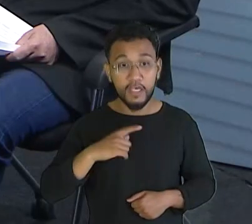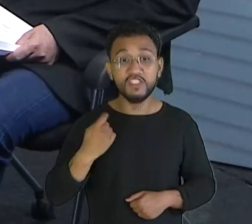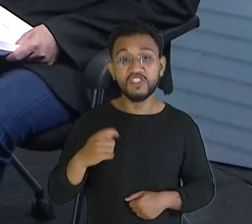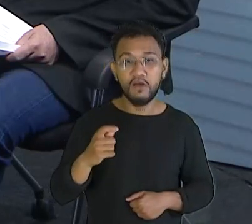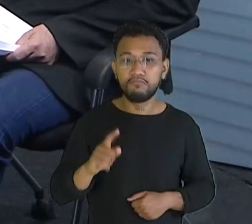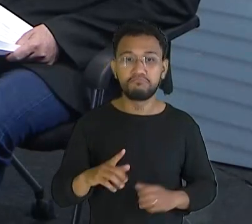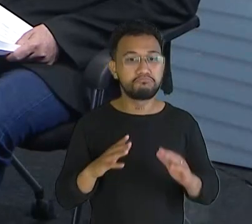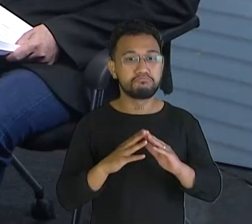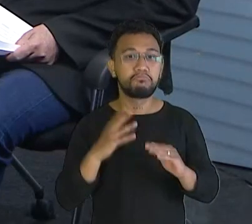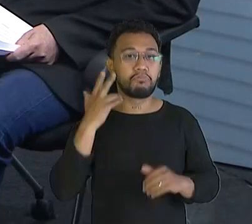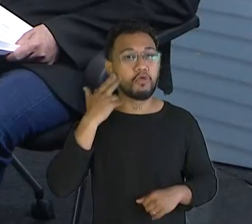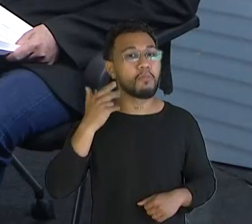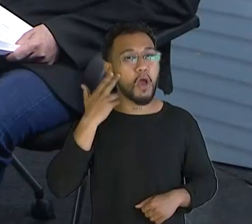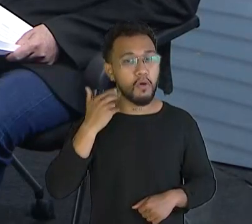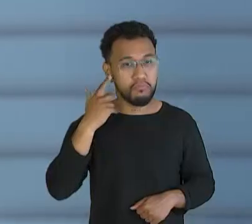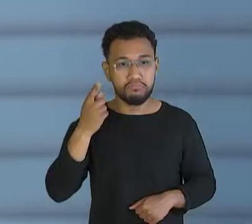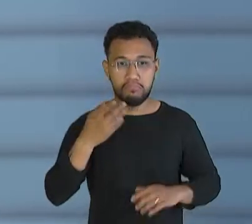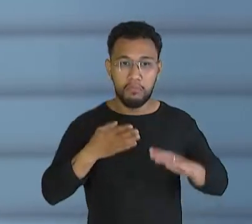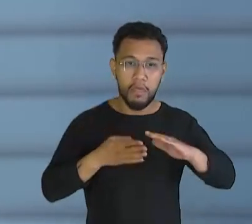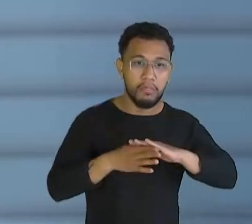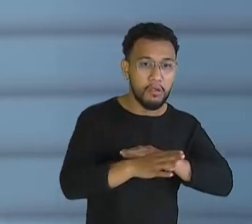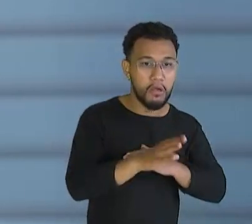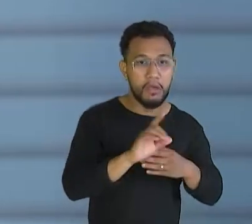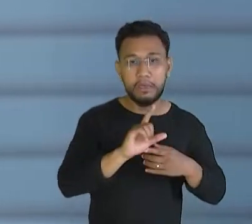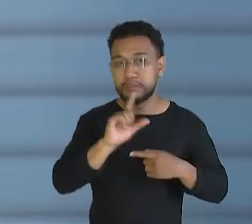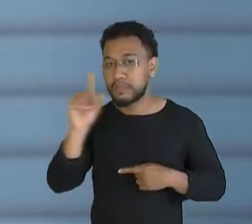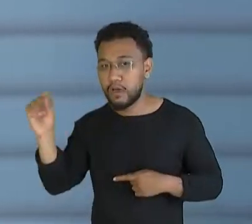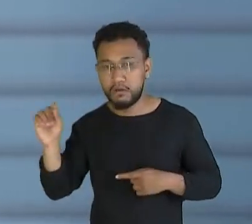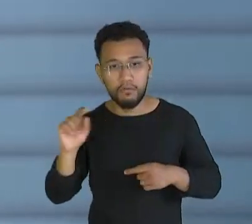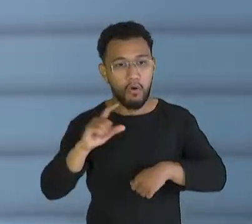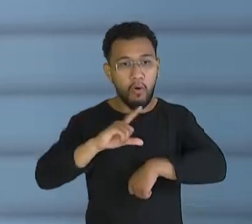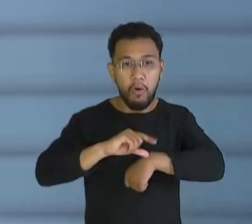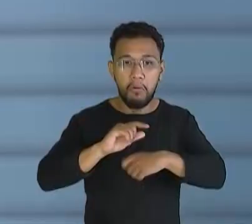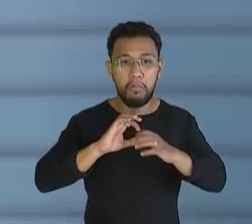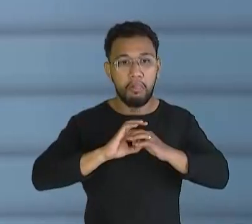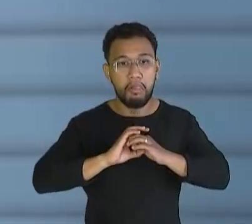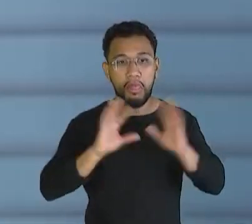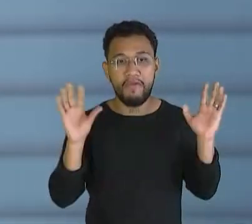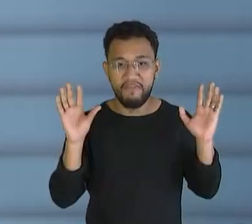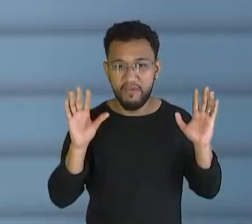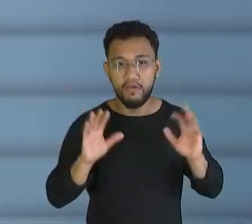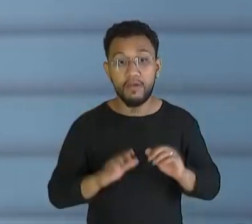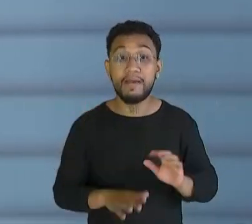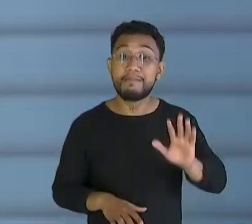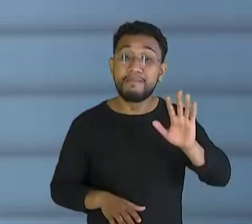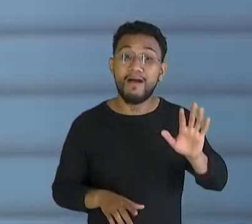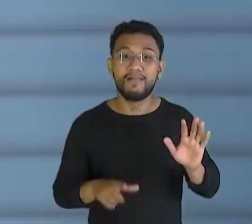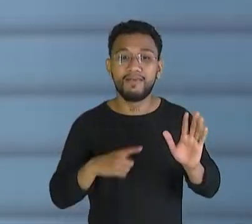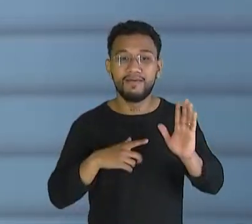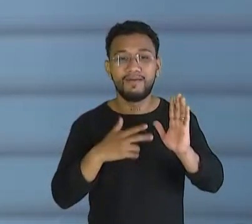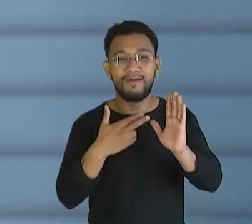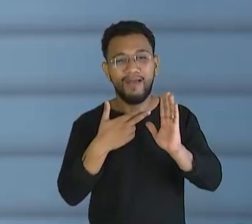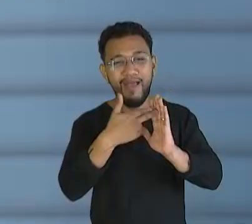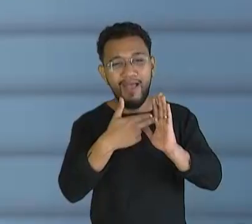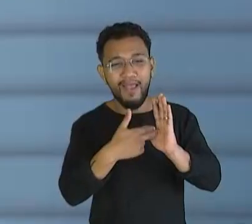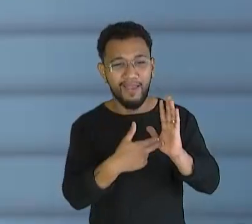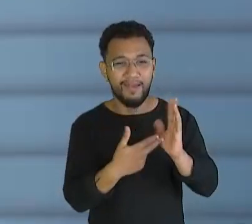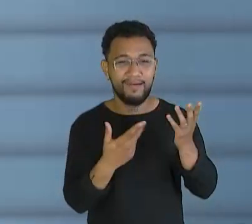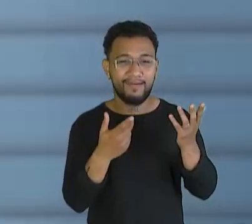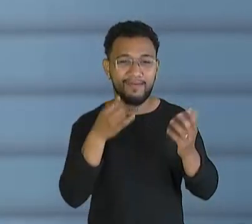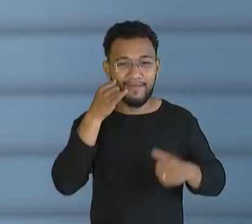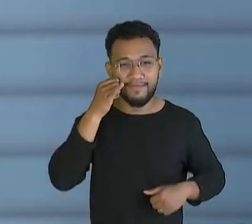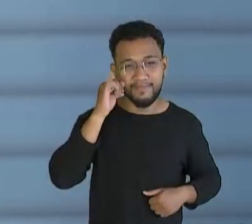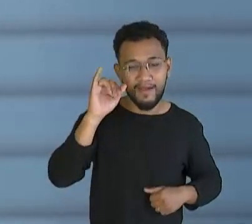casa normal. Você pode entrar e sair o horário que você quiser. Certo. É claro que a gente tem algumas regras de